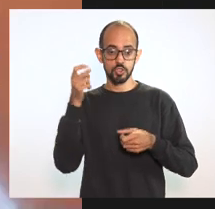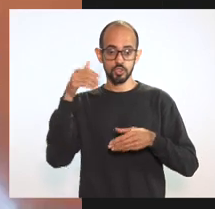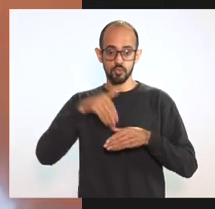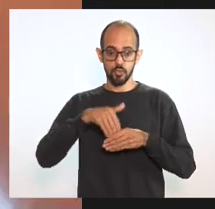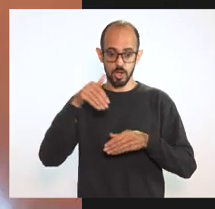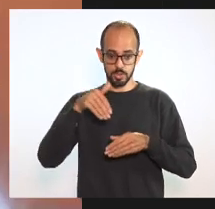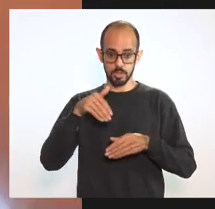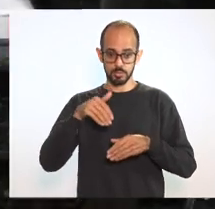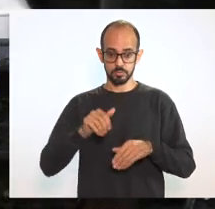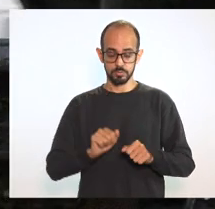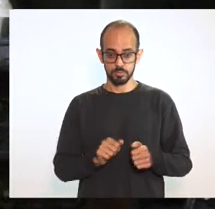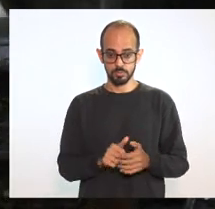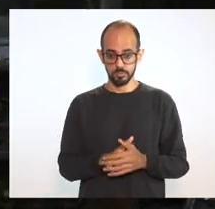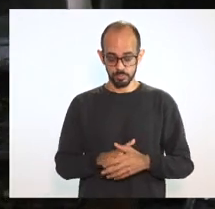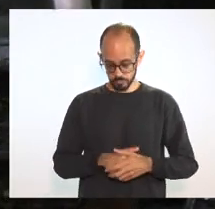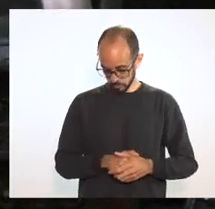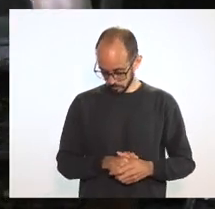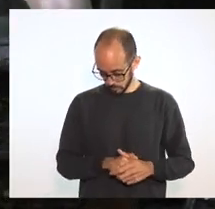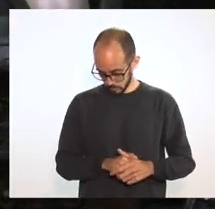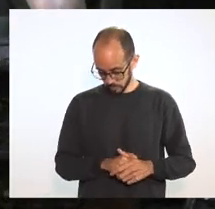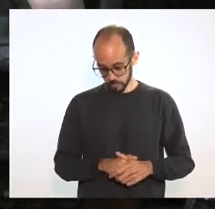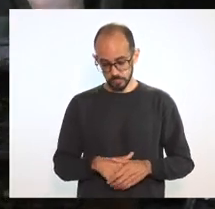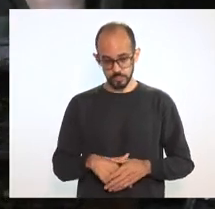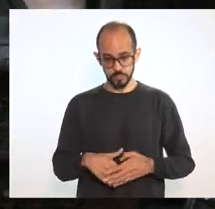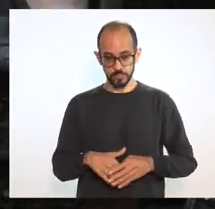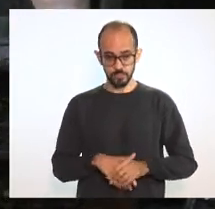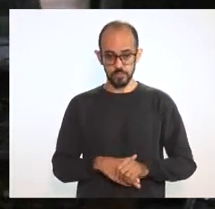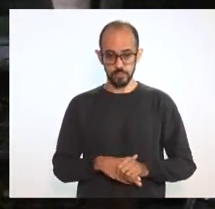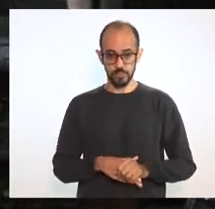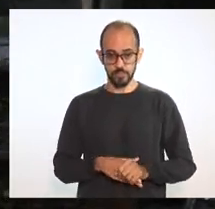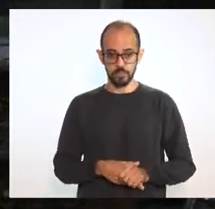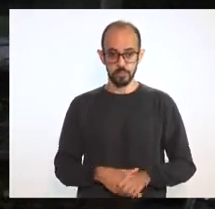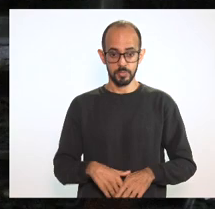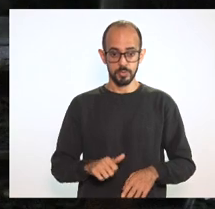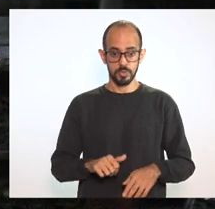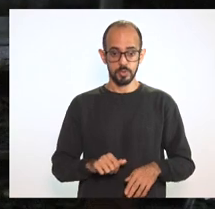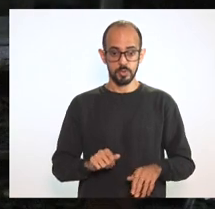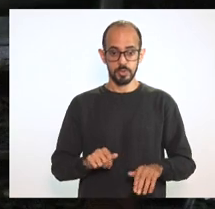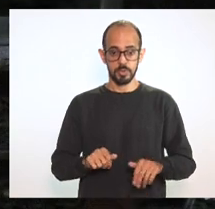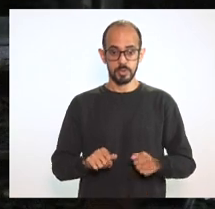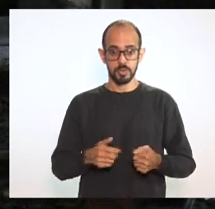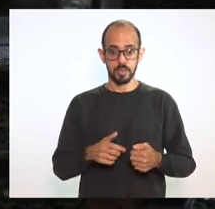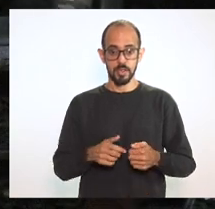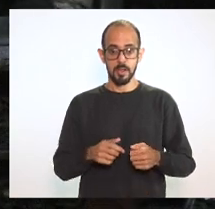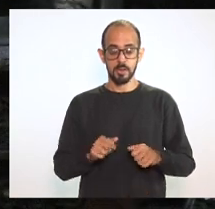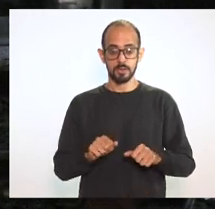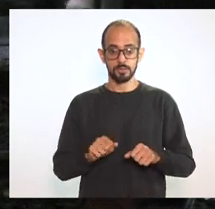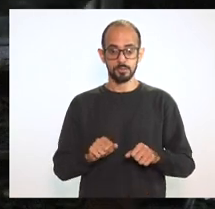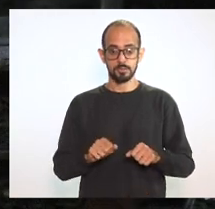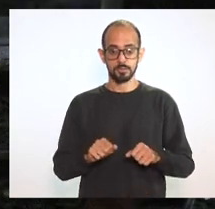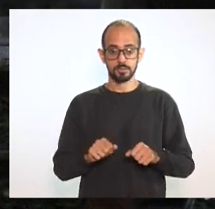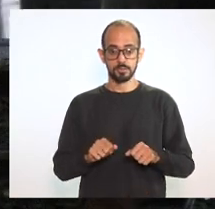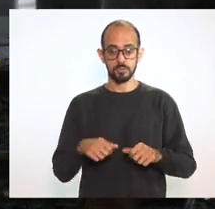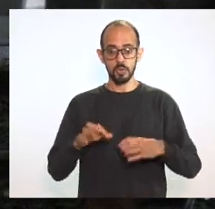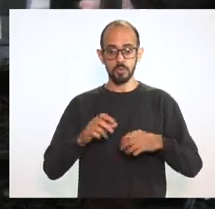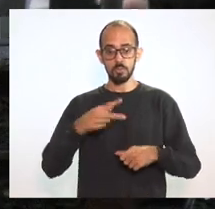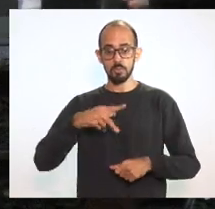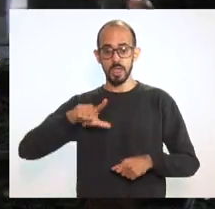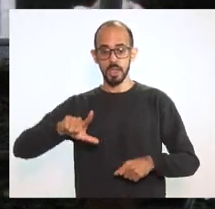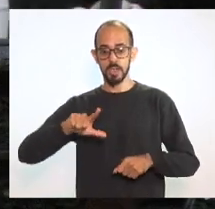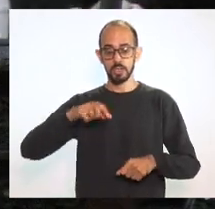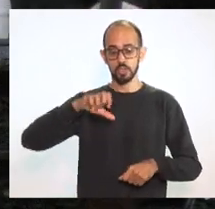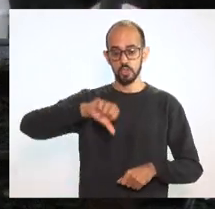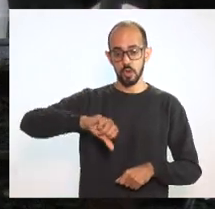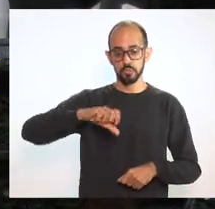Combinado. Cumprimento na ordem do dia, de acordo com o parágrafo 1º do artigo 47 do Regimento Interno, em tramitação ordinária, primeira discussão, projeto de lei